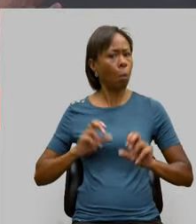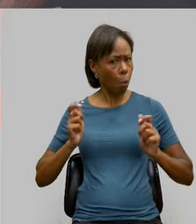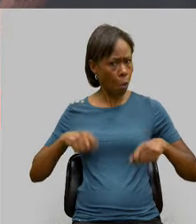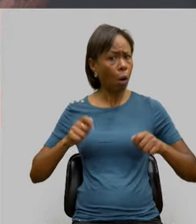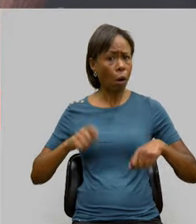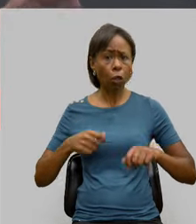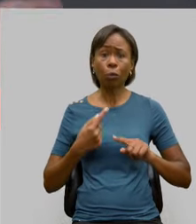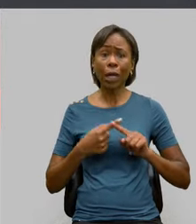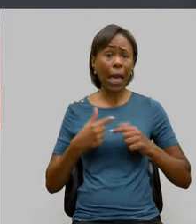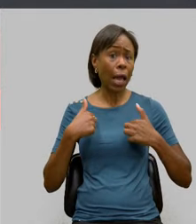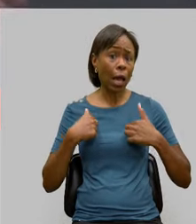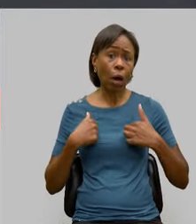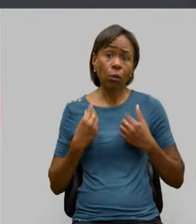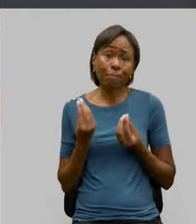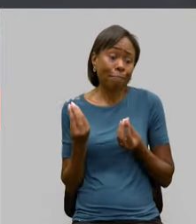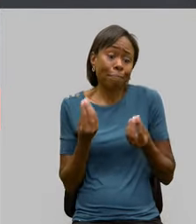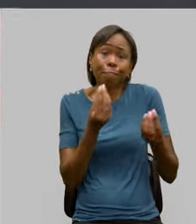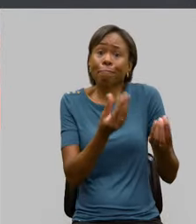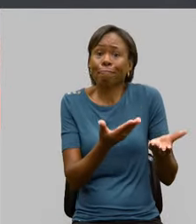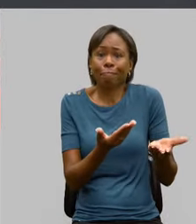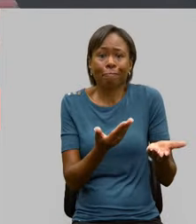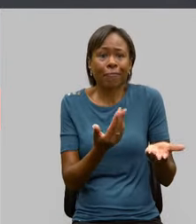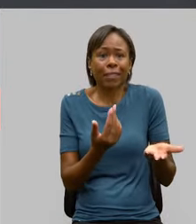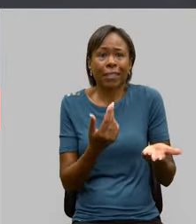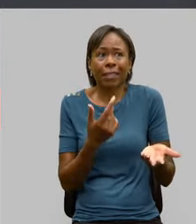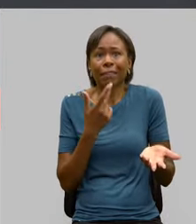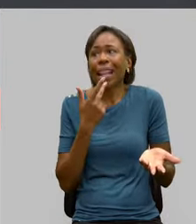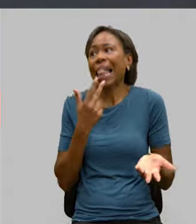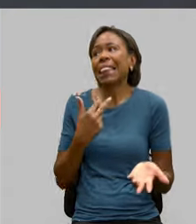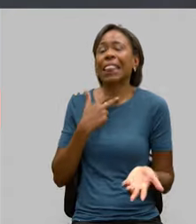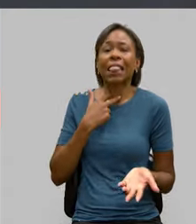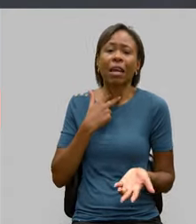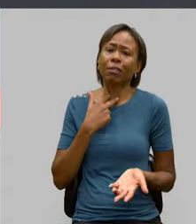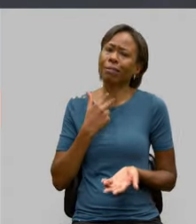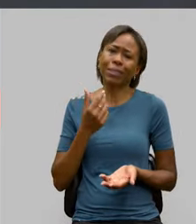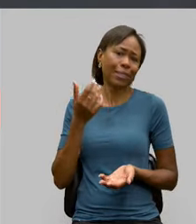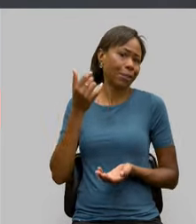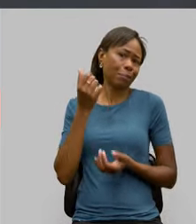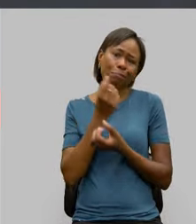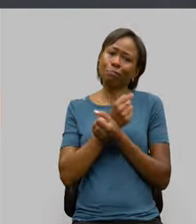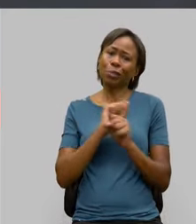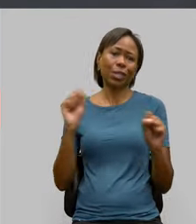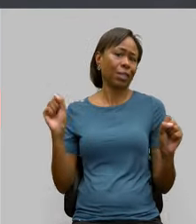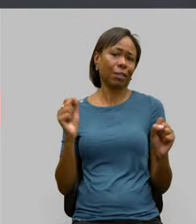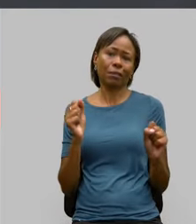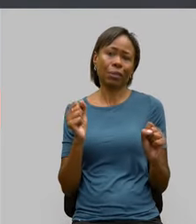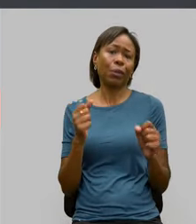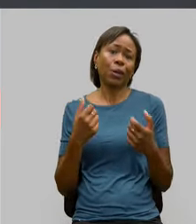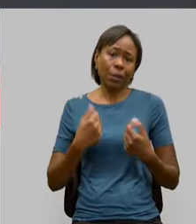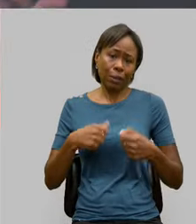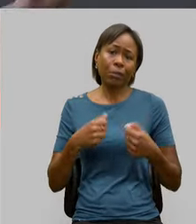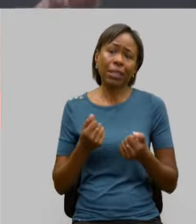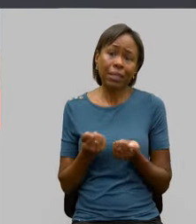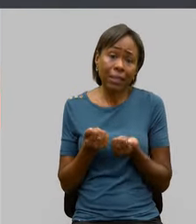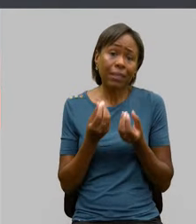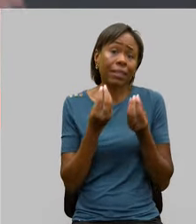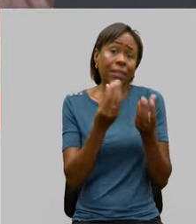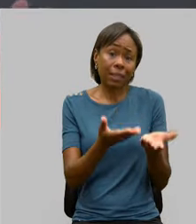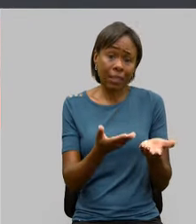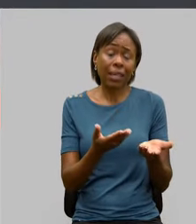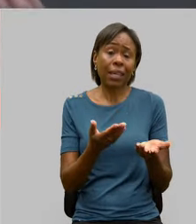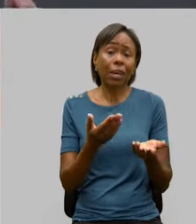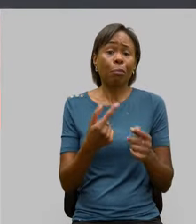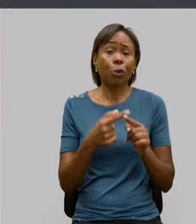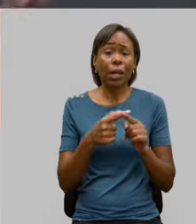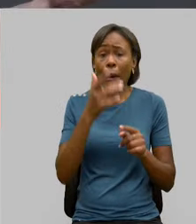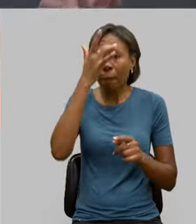consigo negar eu não consigo eu não consigo eu não consigo ISO tá fora tá fora de cogitação de eu saber que uma pessoa tá